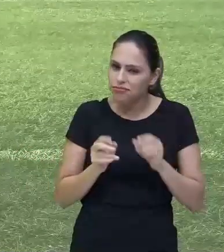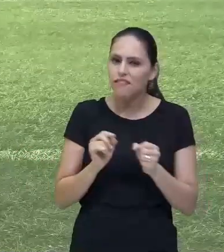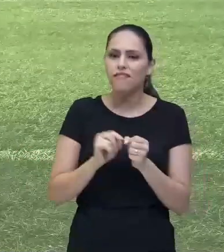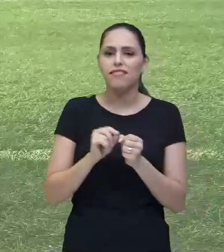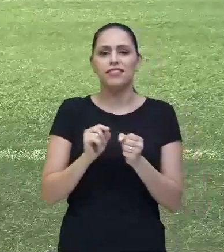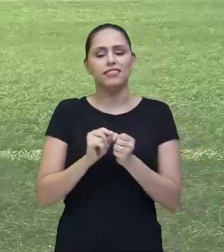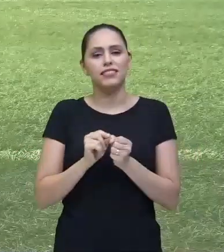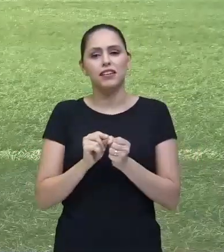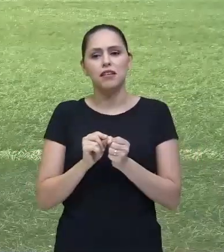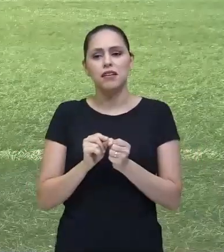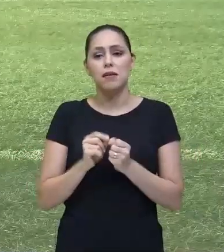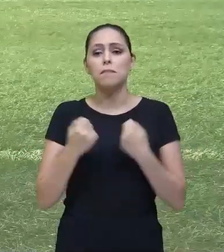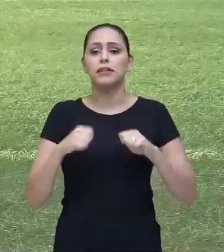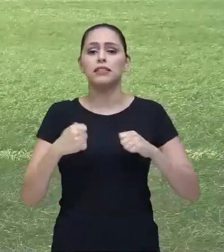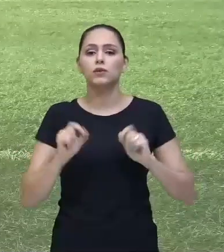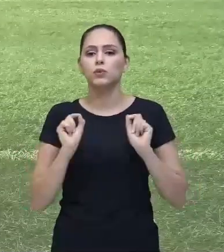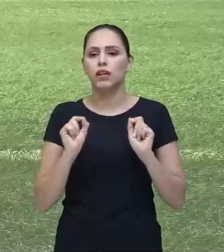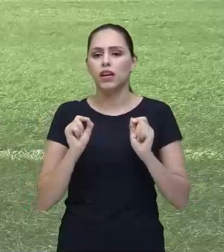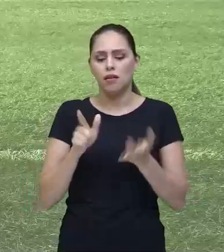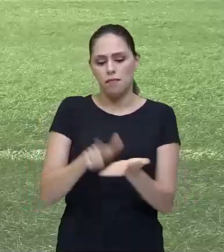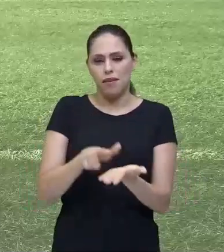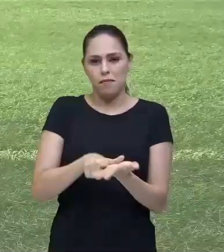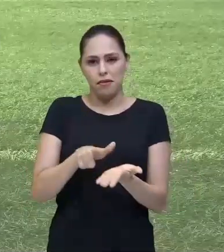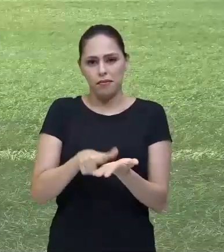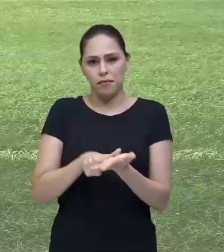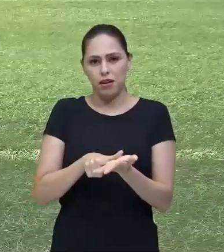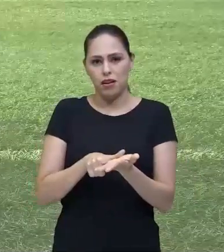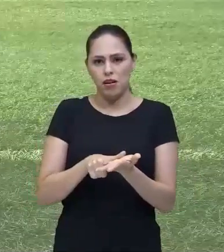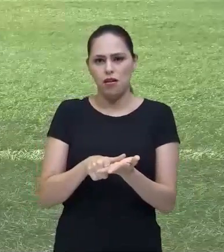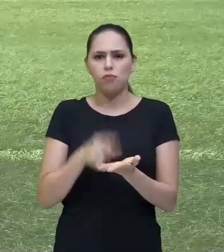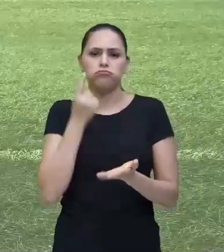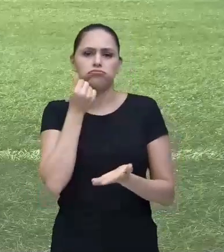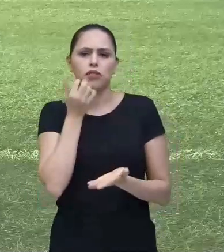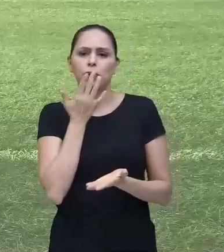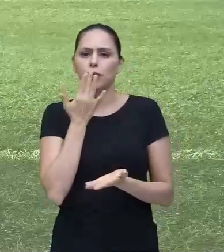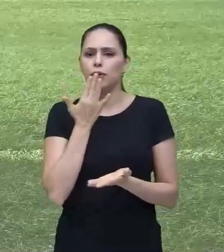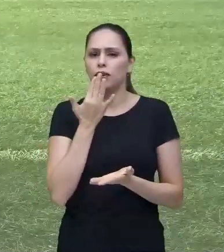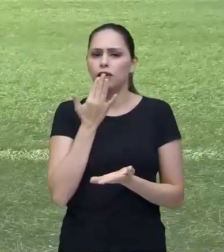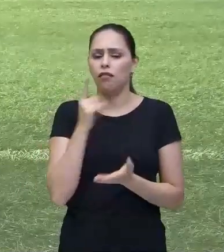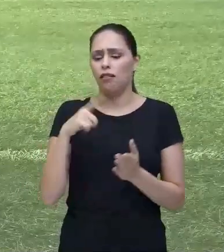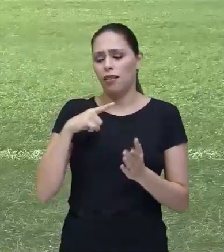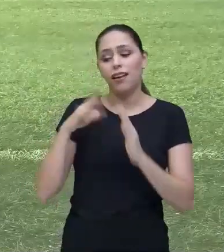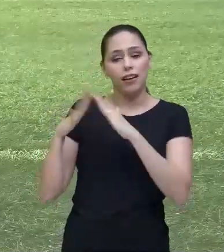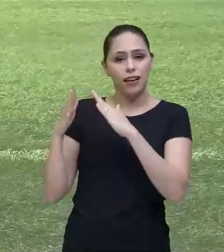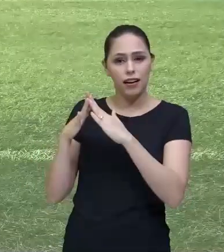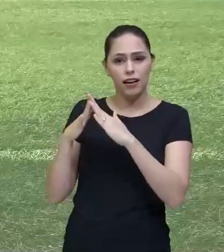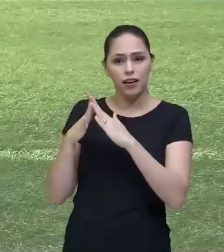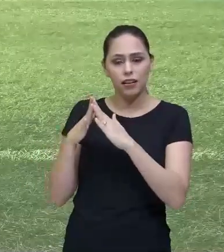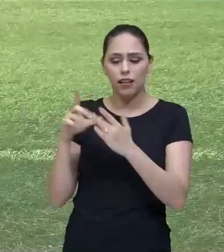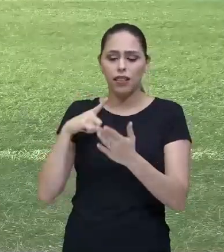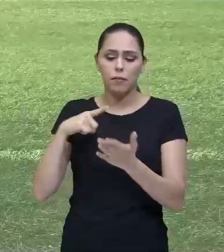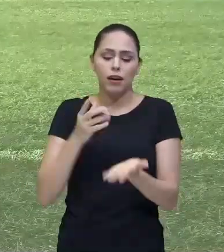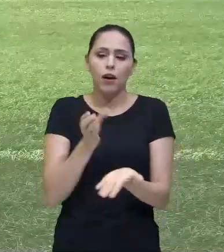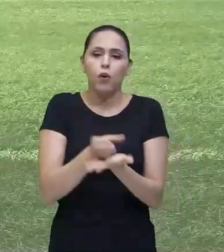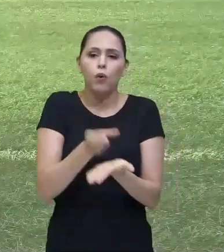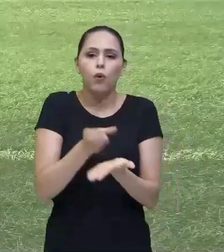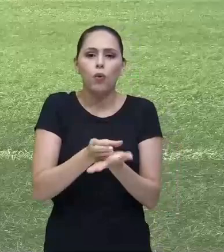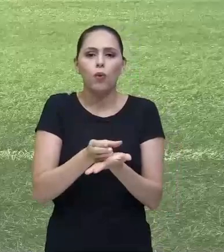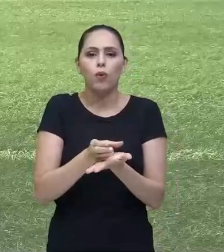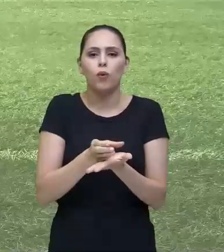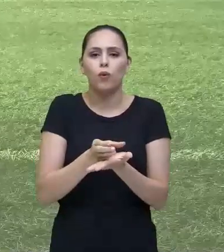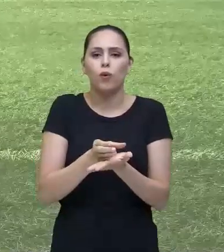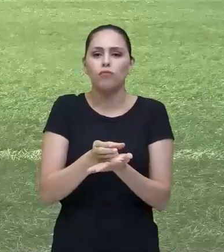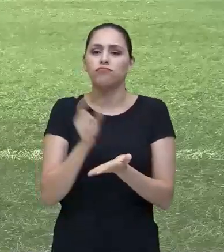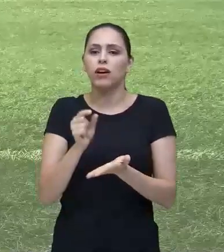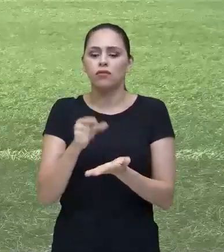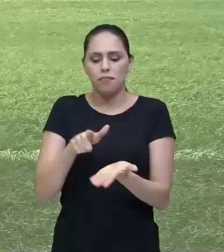É? O que a gente precisa? Uma folha de papel, os lápis de cor que você já tem em casa, um copo, ó. Isso aqui é um copinho de requeijão. E a gente vai